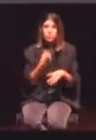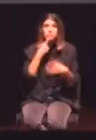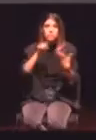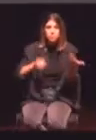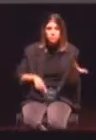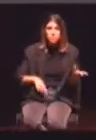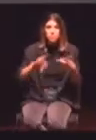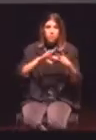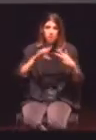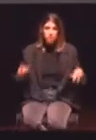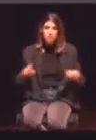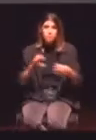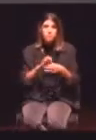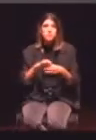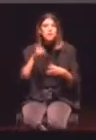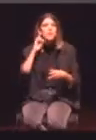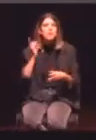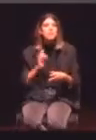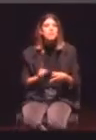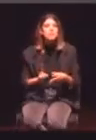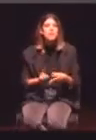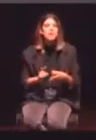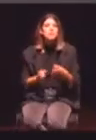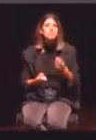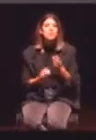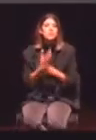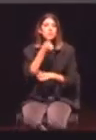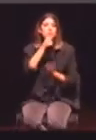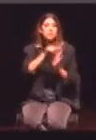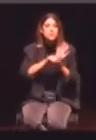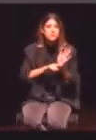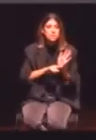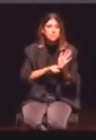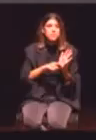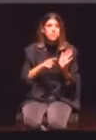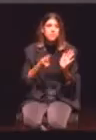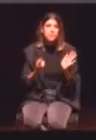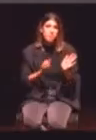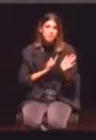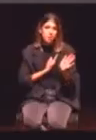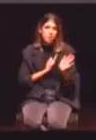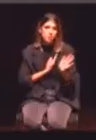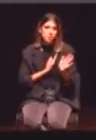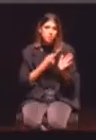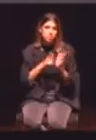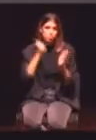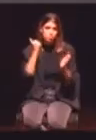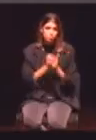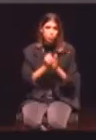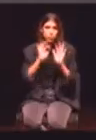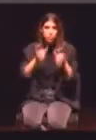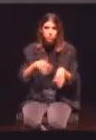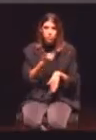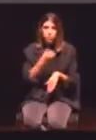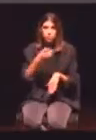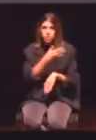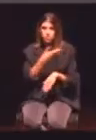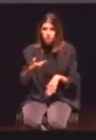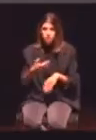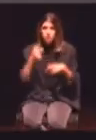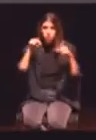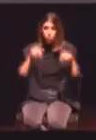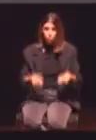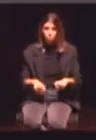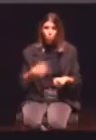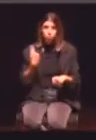vezes a Câmara sobre a data para a concretização dessa medida, que deveria estar implementada no final de 2017. Hoje há